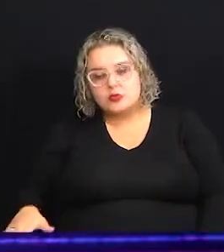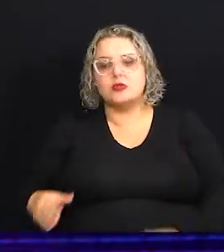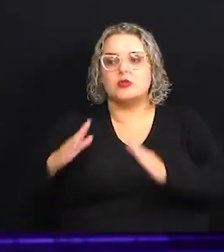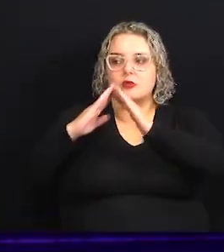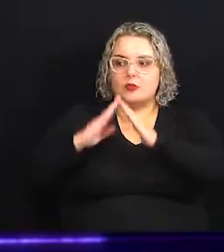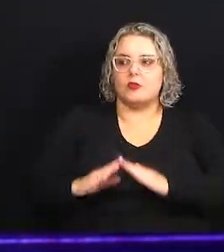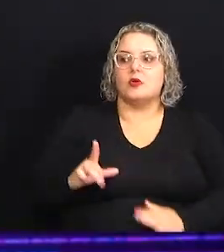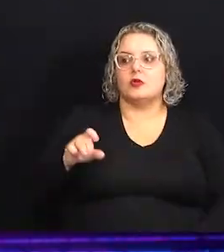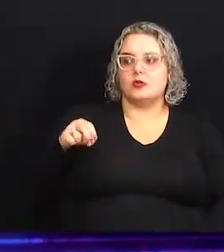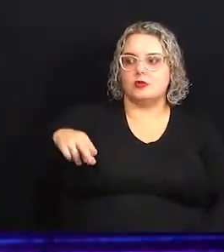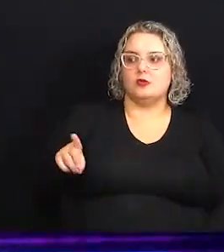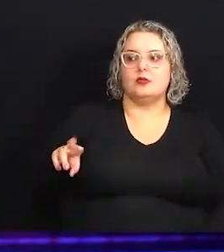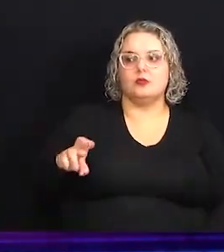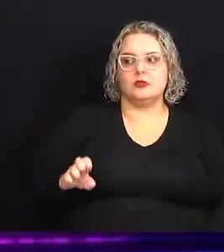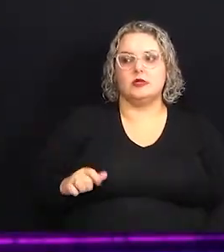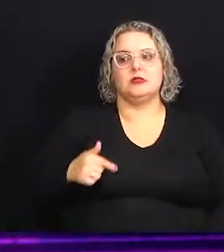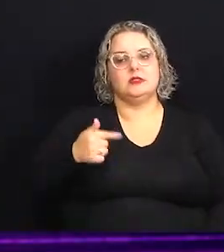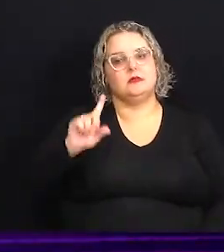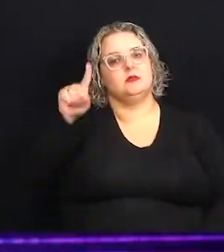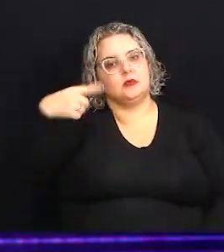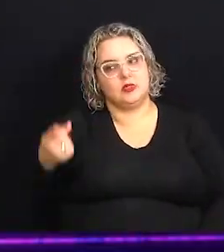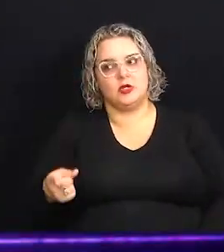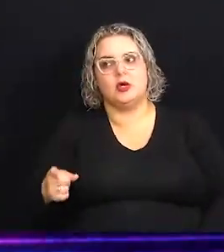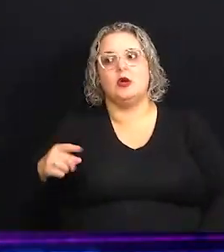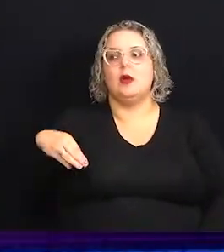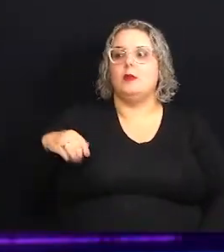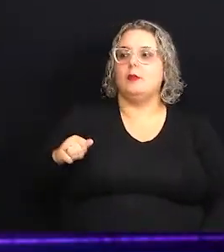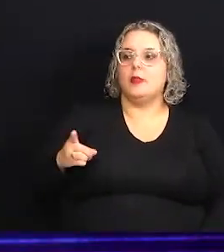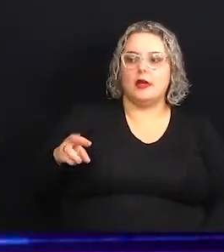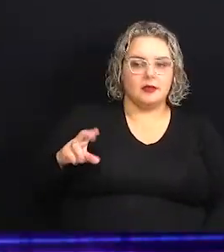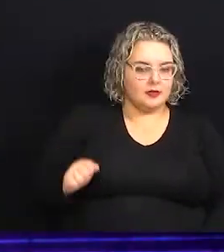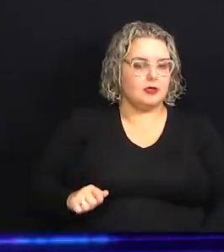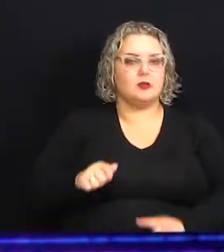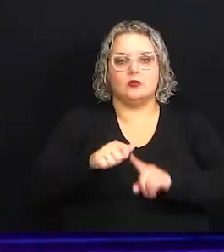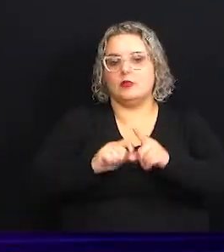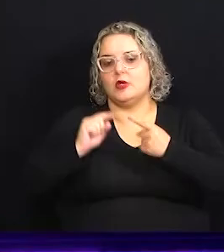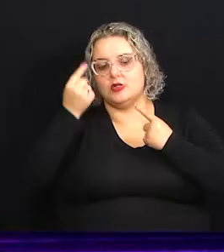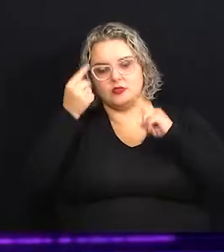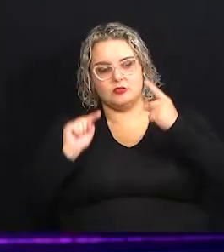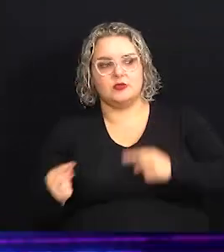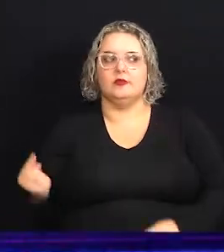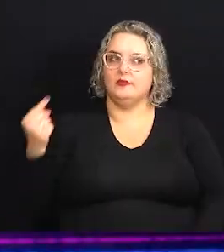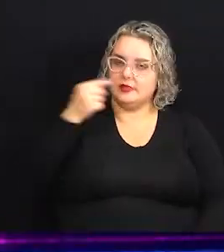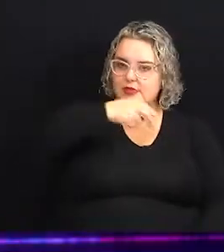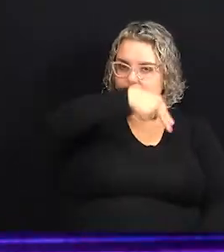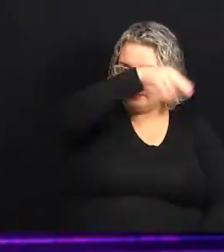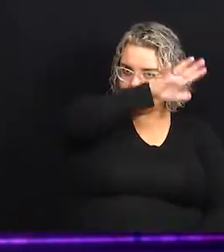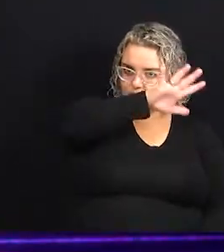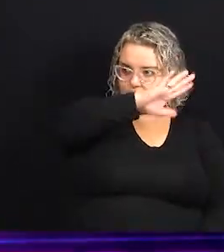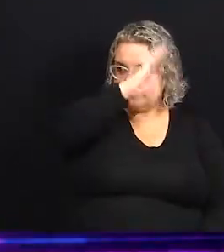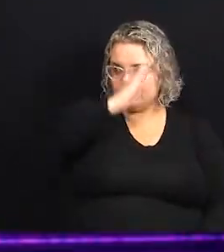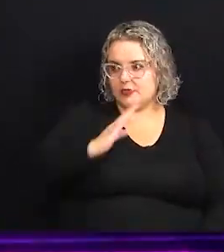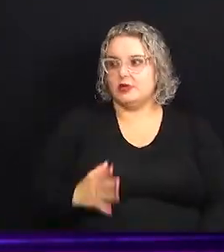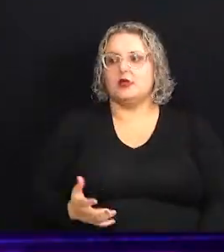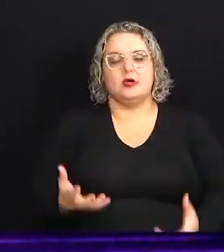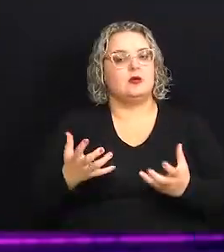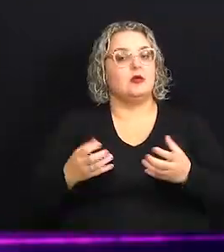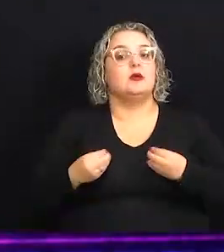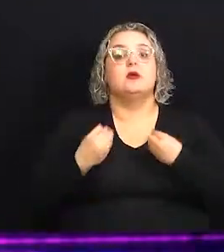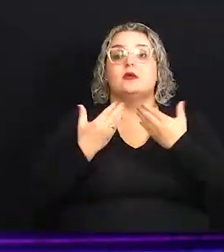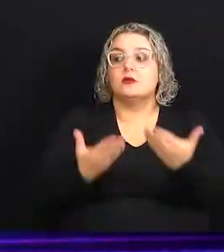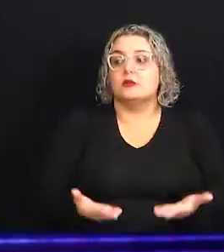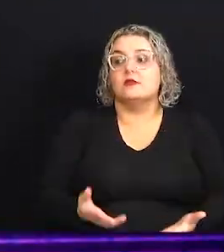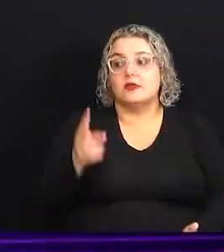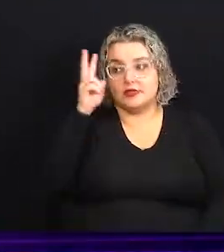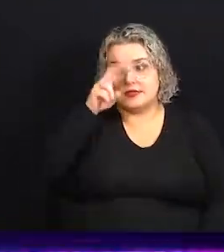vou a Madrid fazer a mesma coisa. Em fevereiro vou ao Brasil fazer a mesma coisa no Nordeste. Então, eu quero levar a história